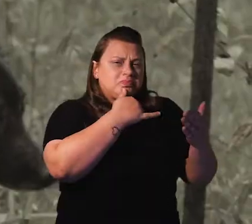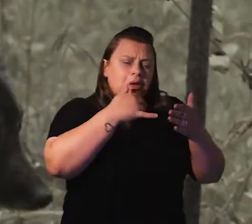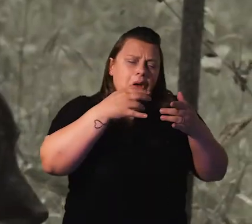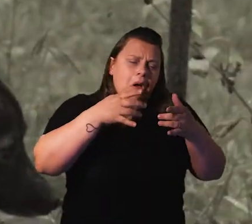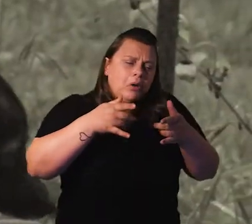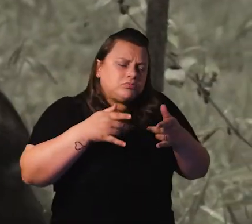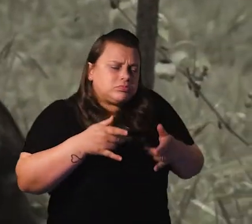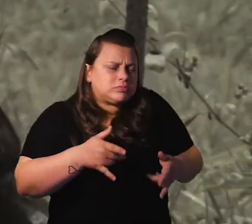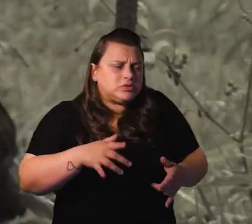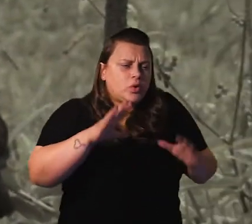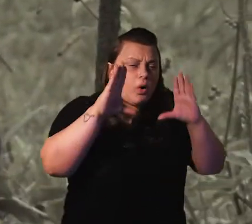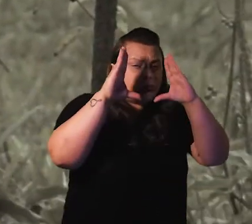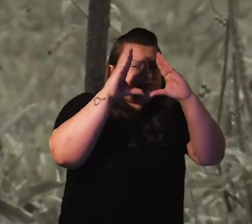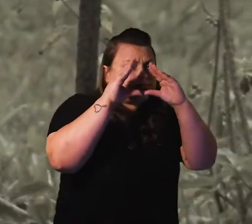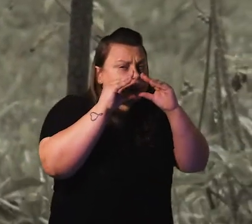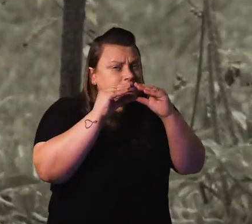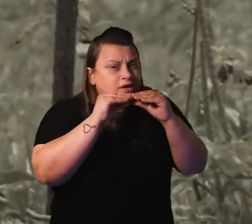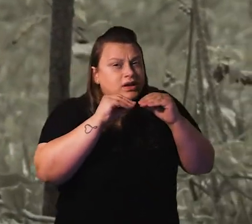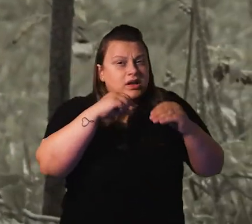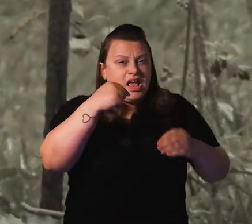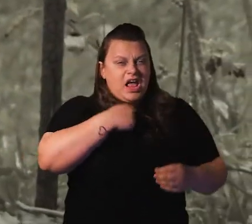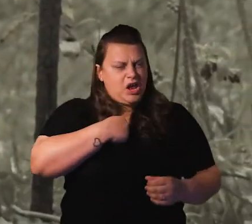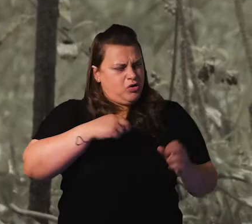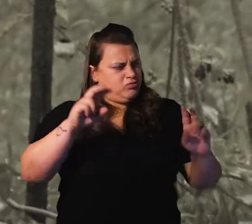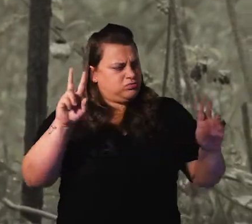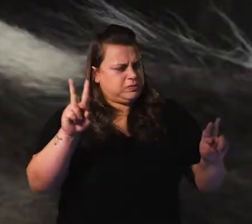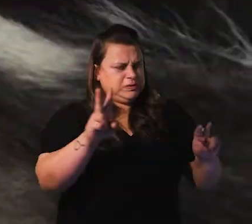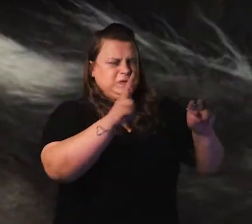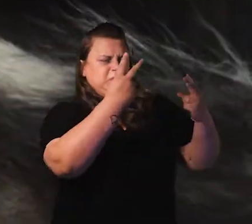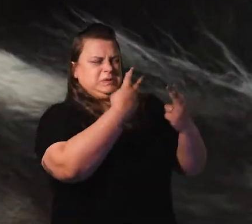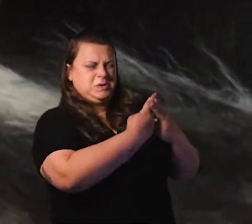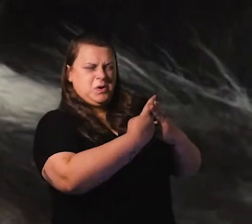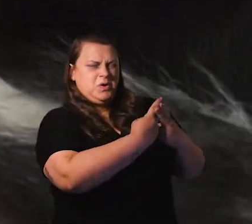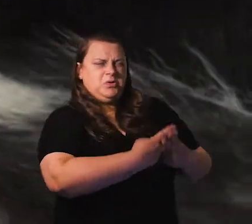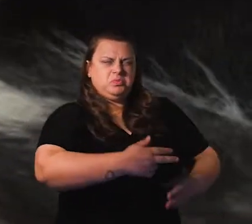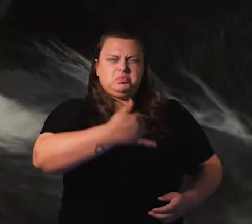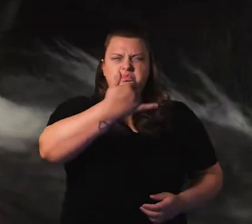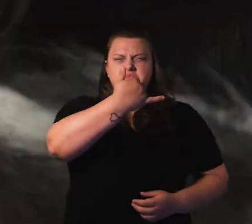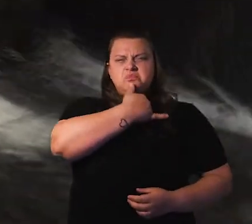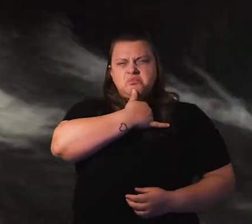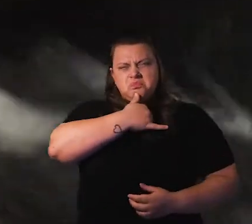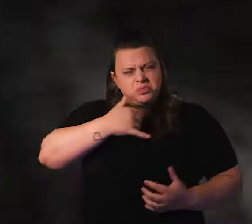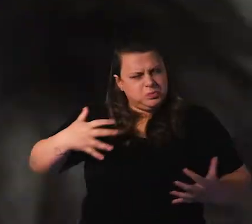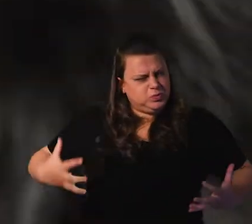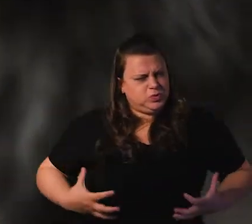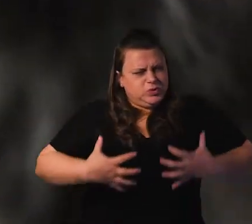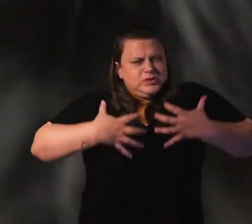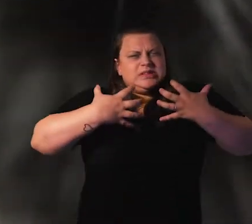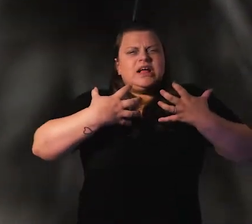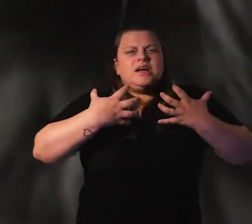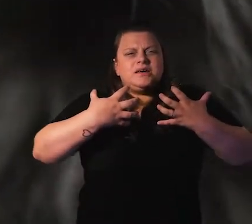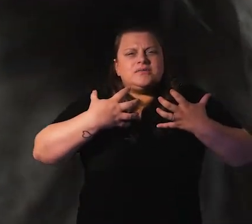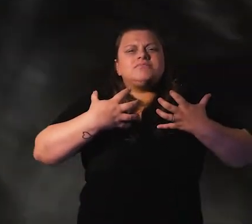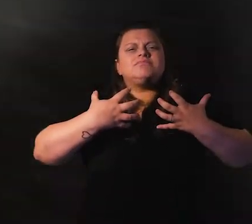escura Eu tô trancada, fadigada,